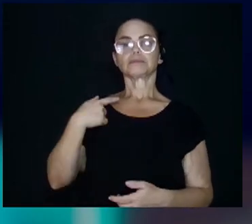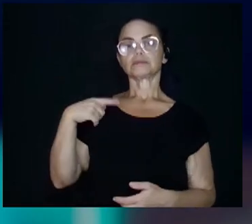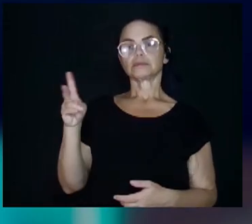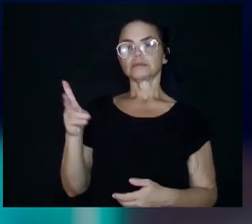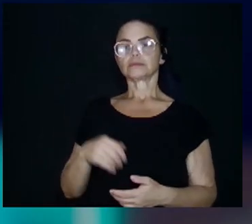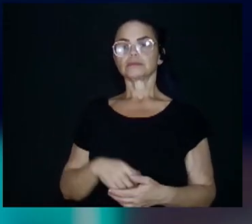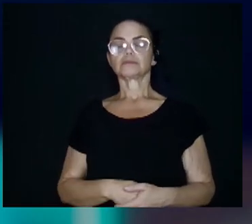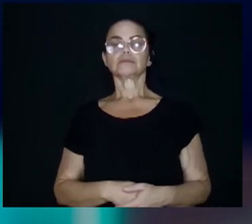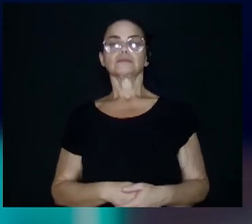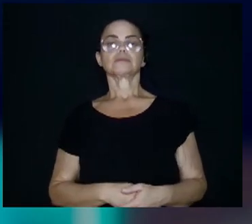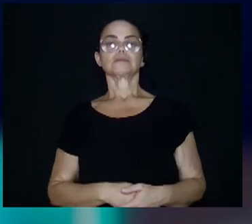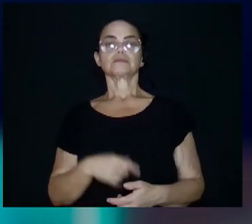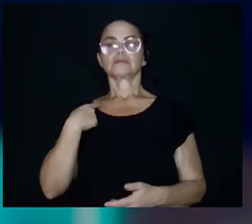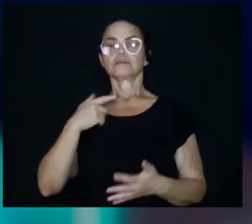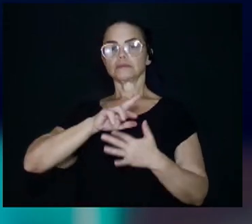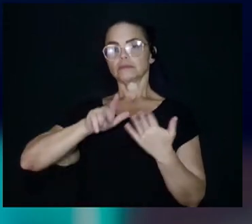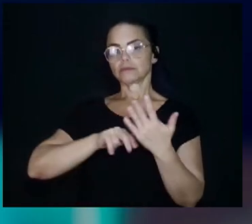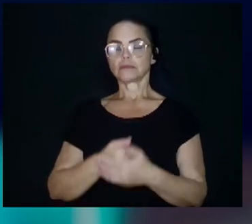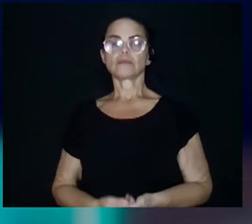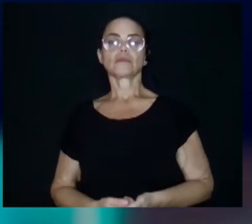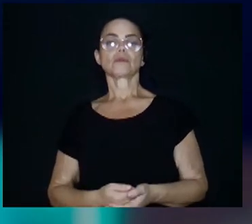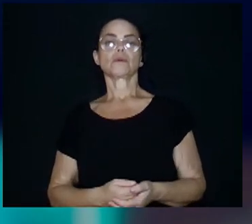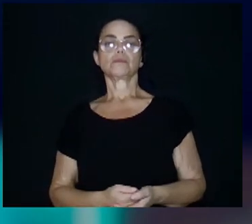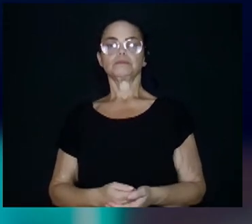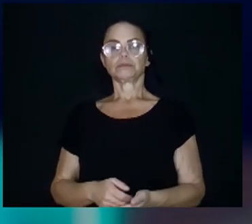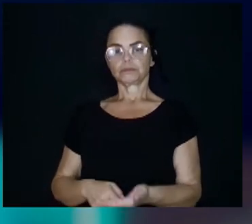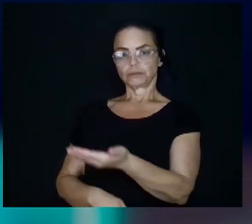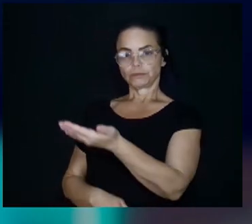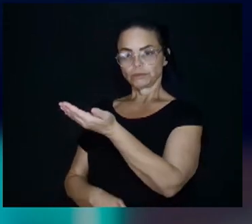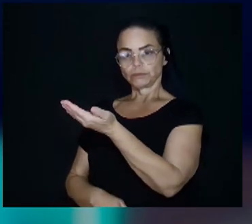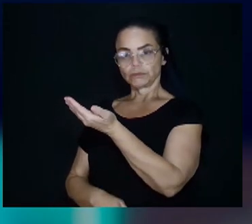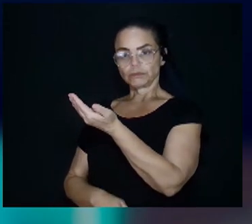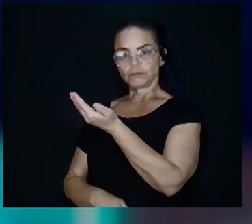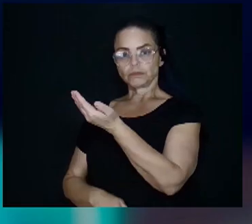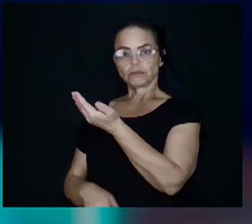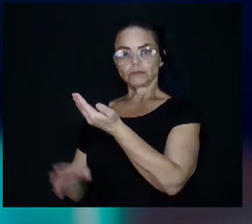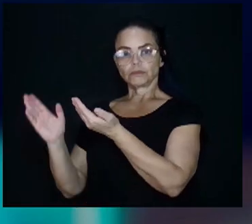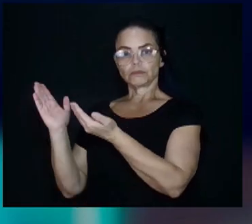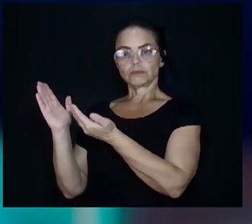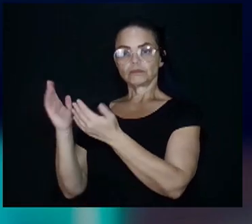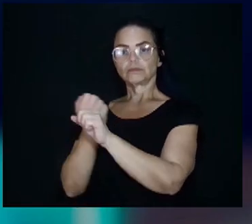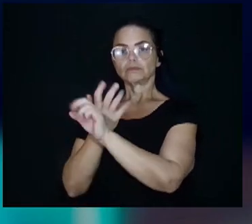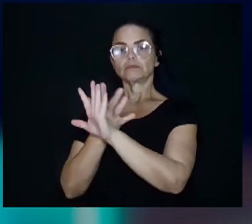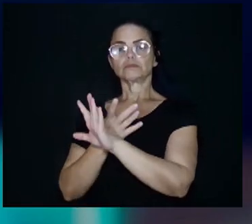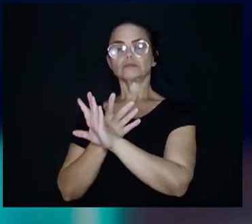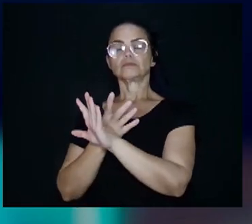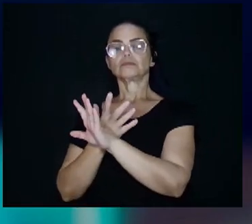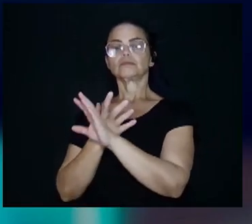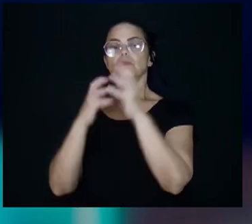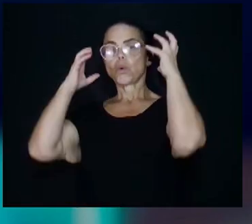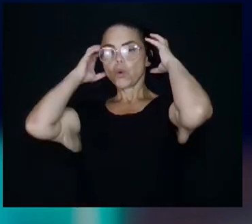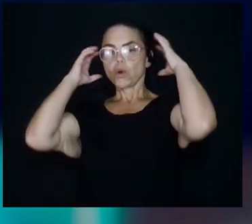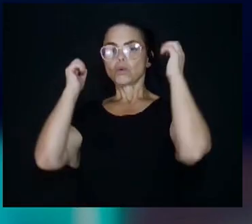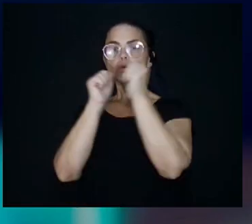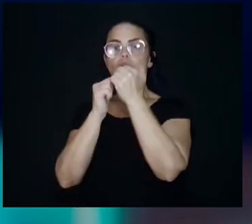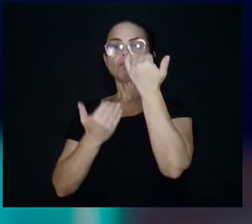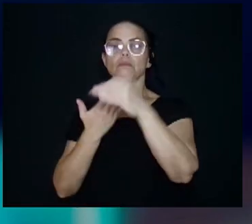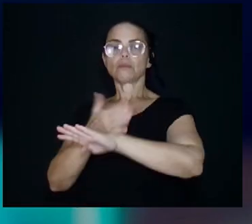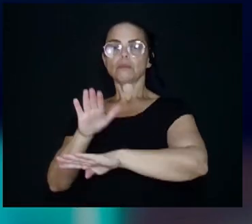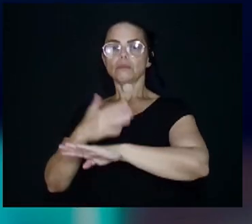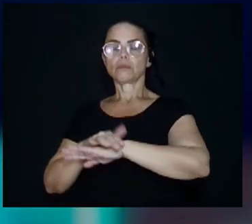Outras ações que realizamos: lives com pessoas que gaguejam e fonoaudiólogos, participações em eventos